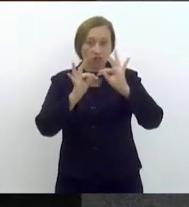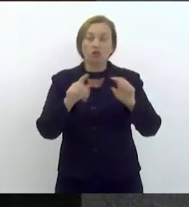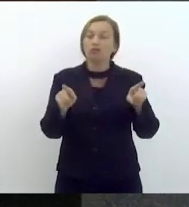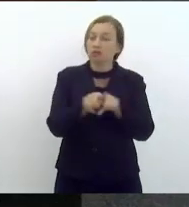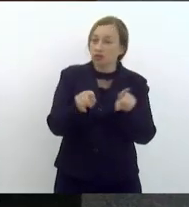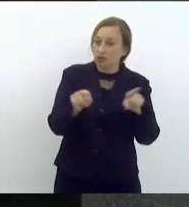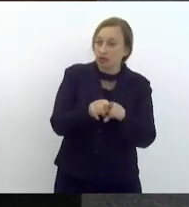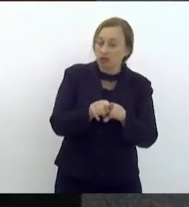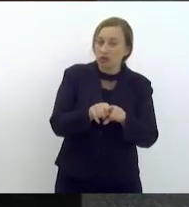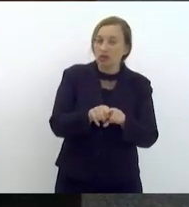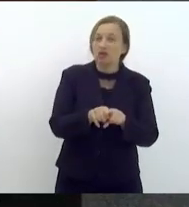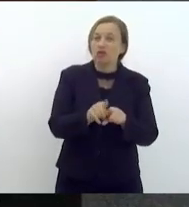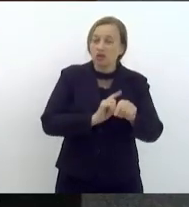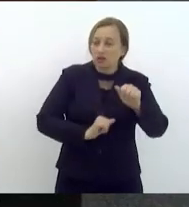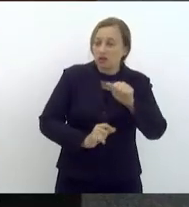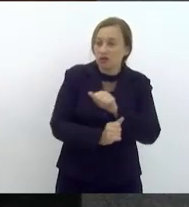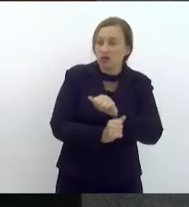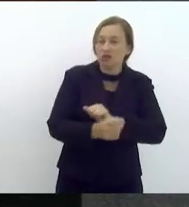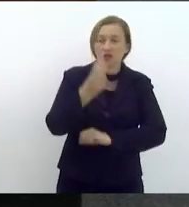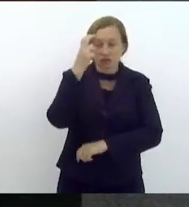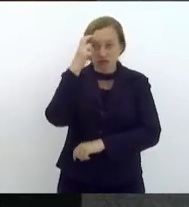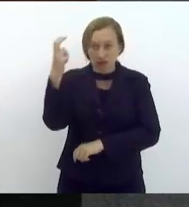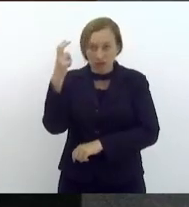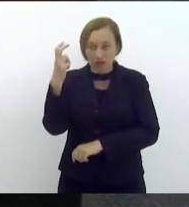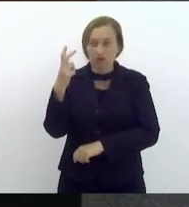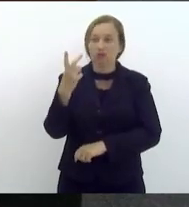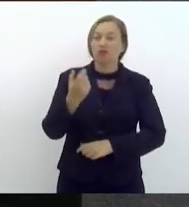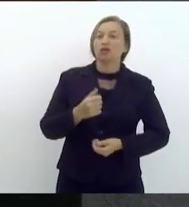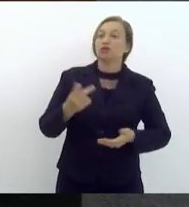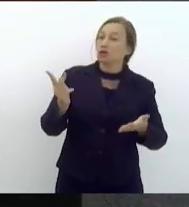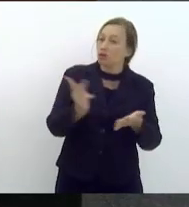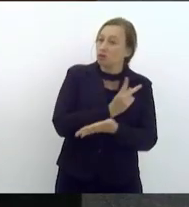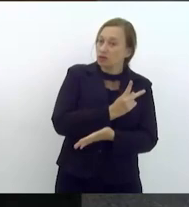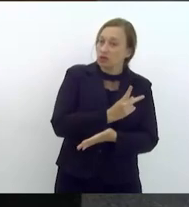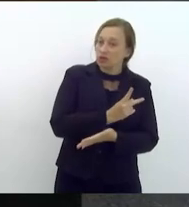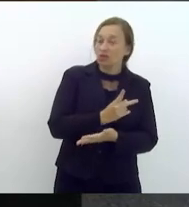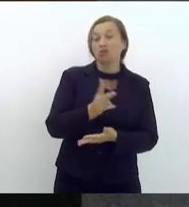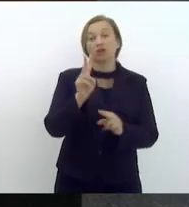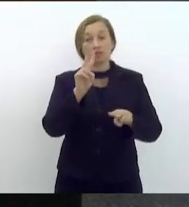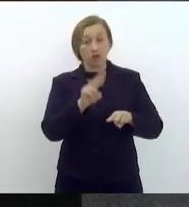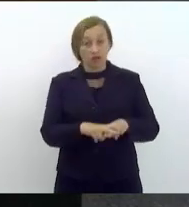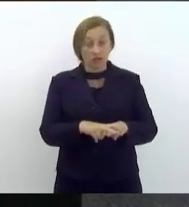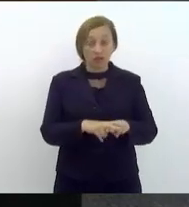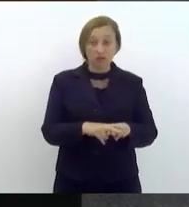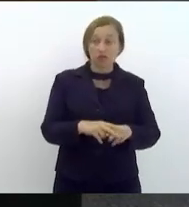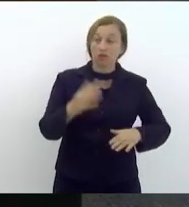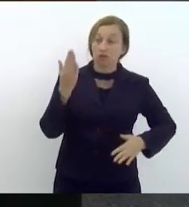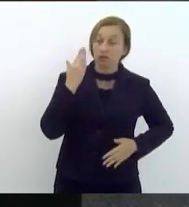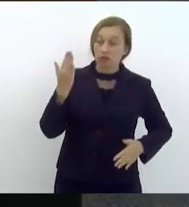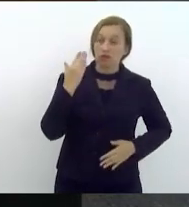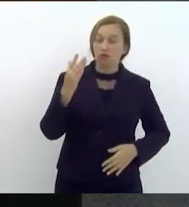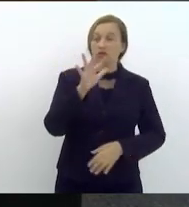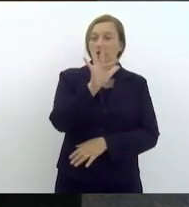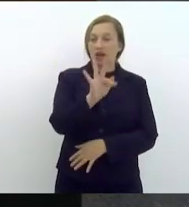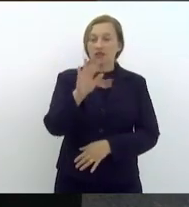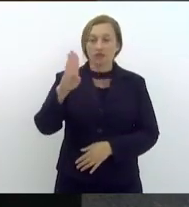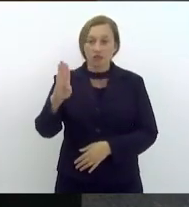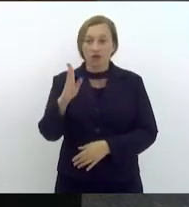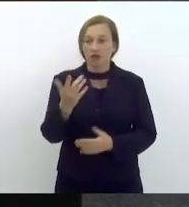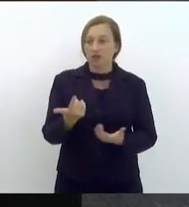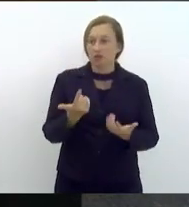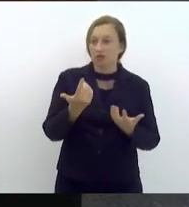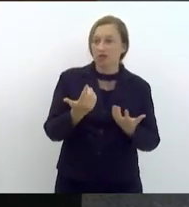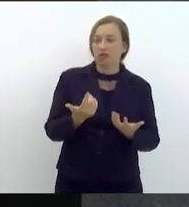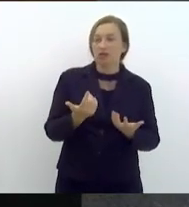também investe em inteligência que foi o caso que aconteceu da prisão do traficante FB e não quero terminar